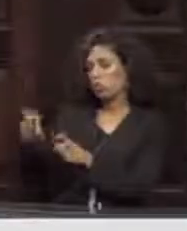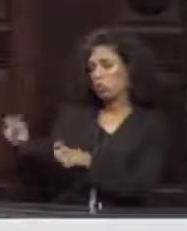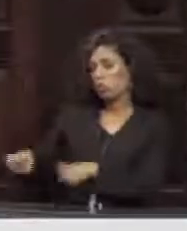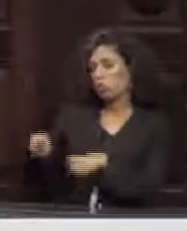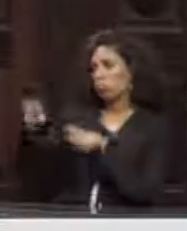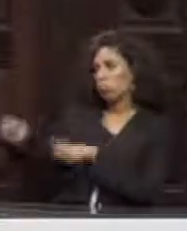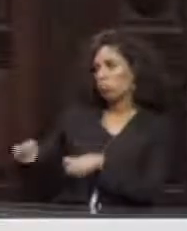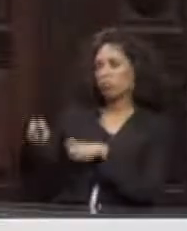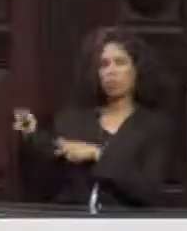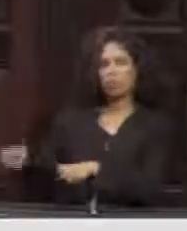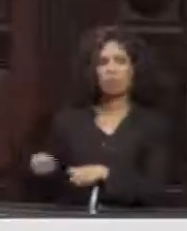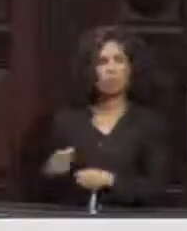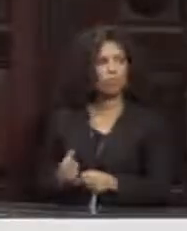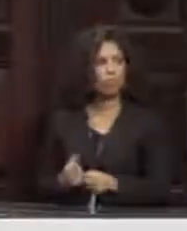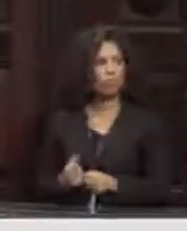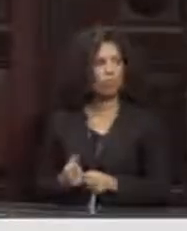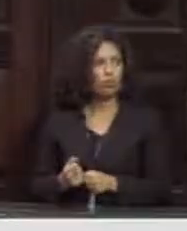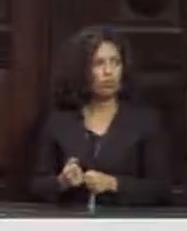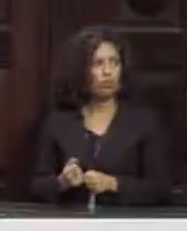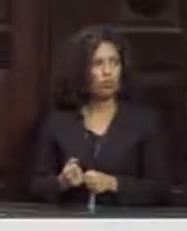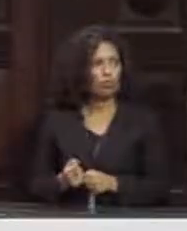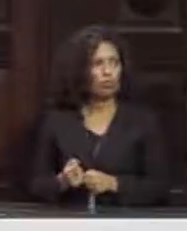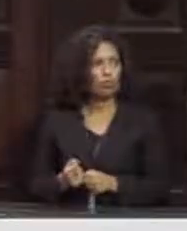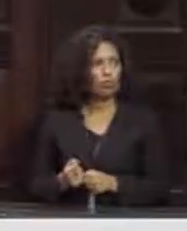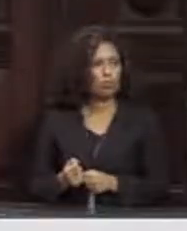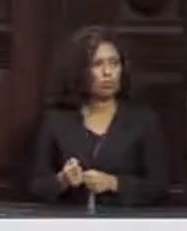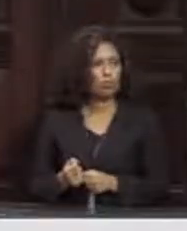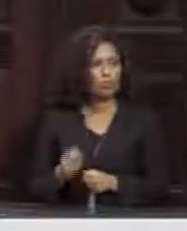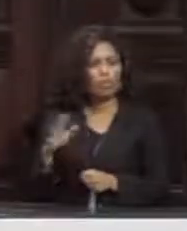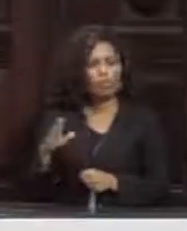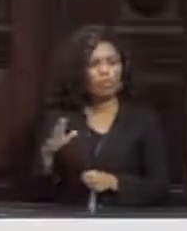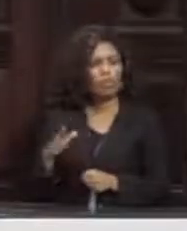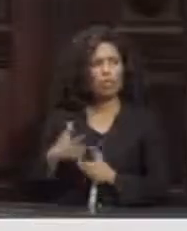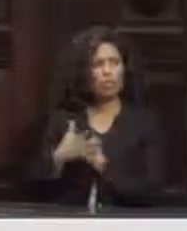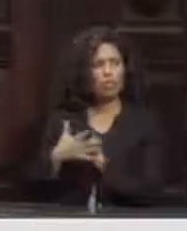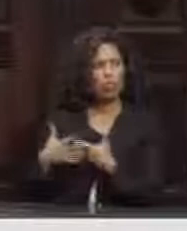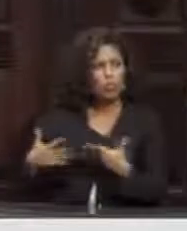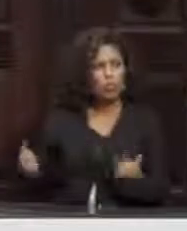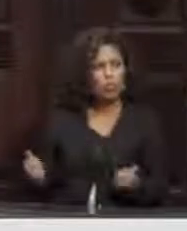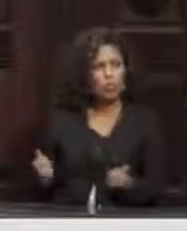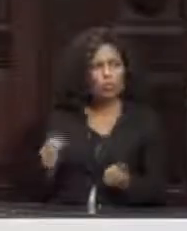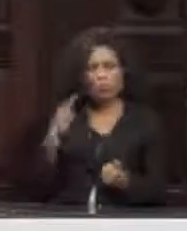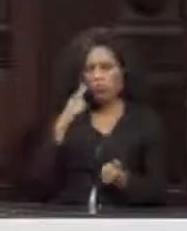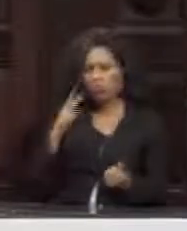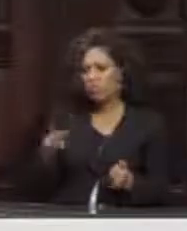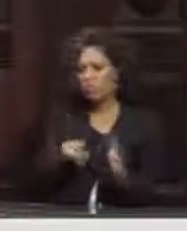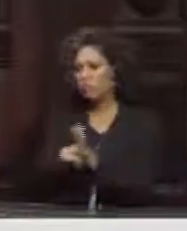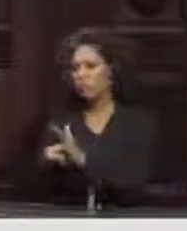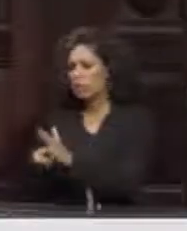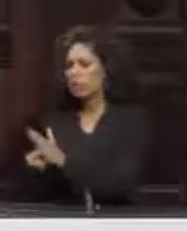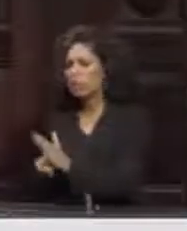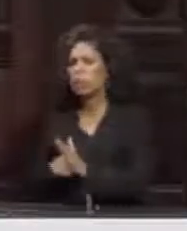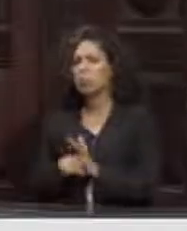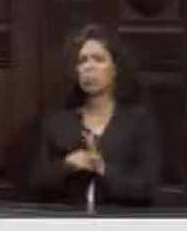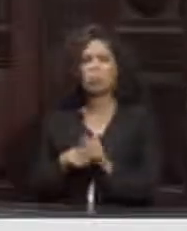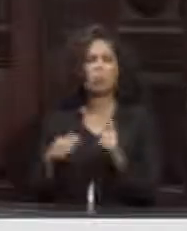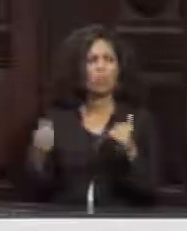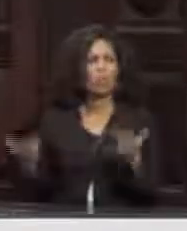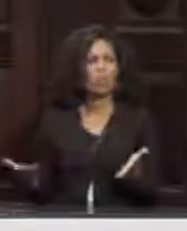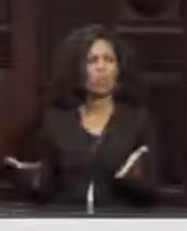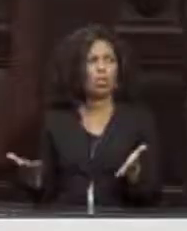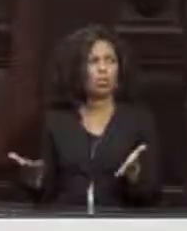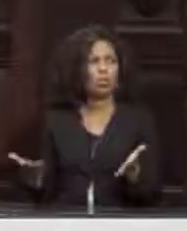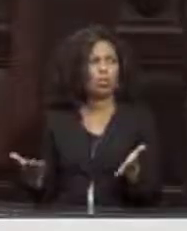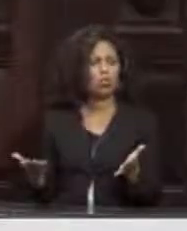papel? Quais os instrumentos que são disponibilizados para os auditores fiscais? Como está montado